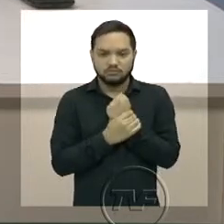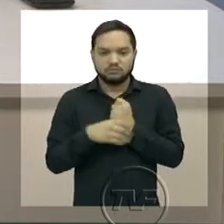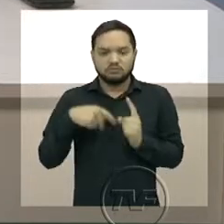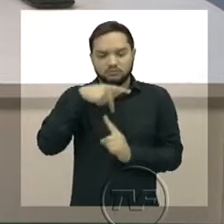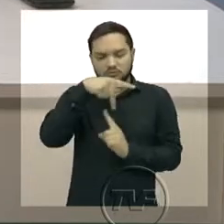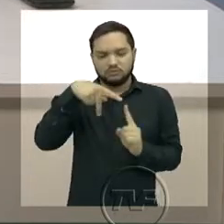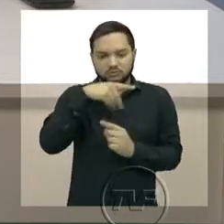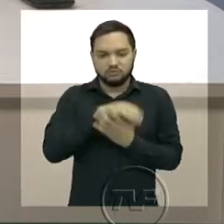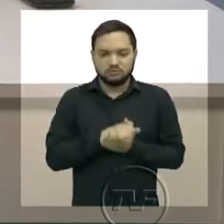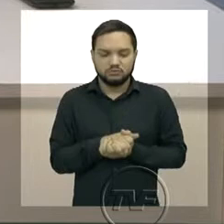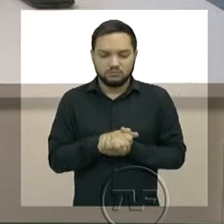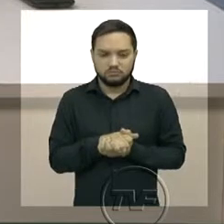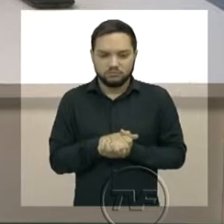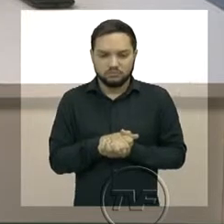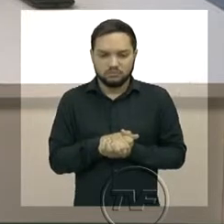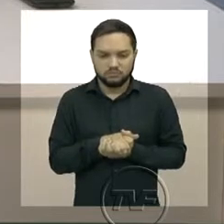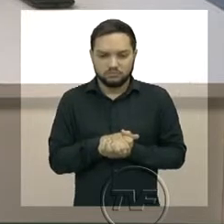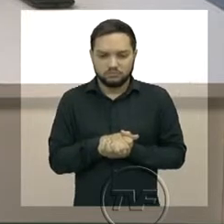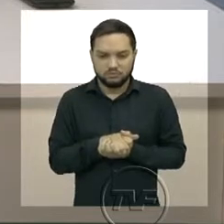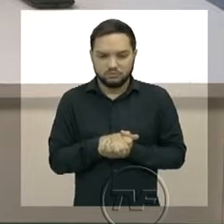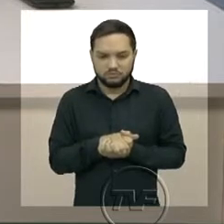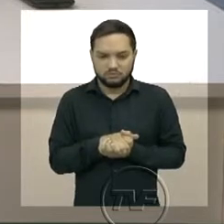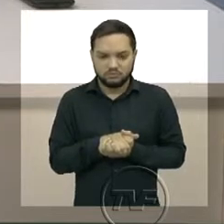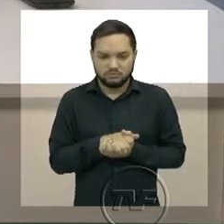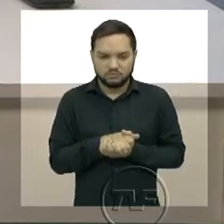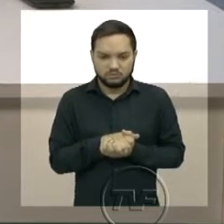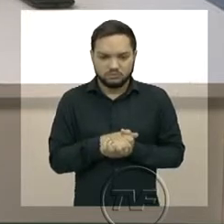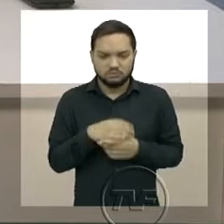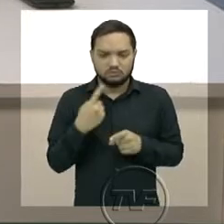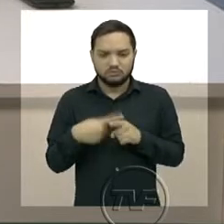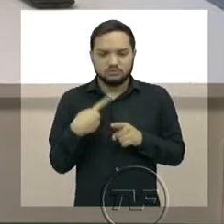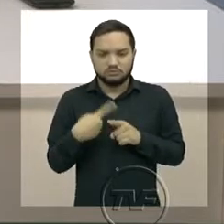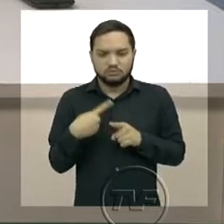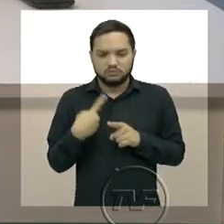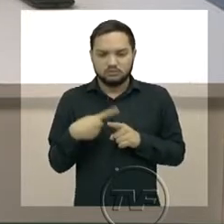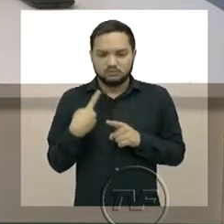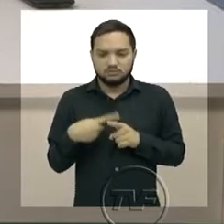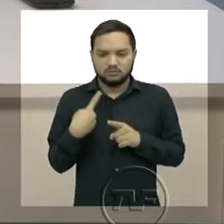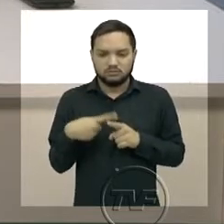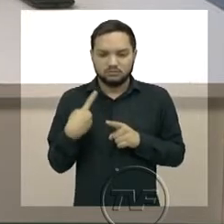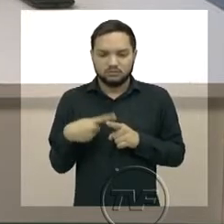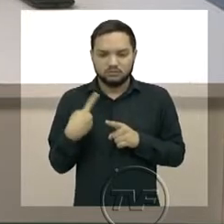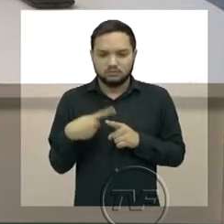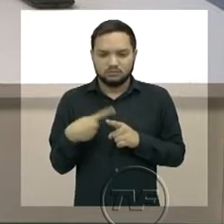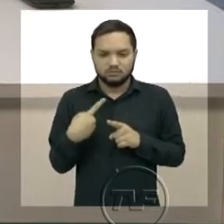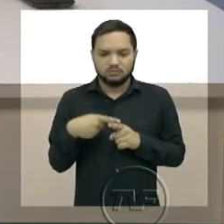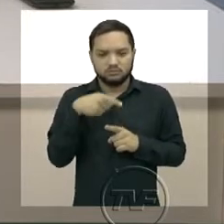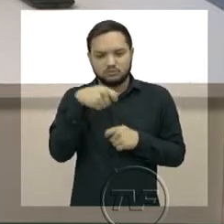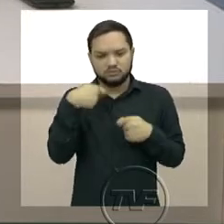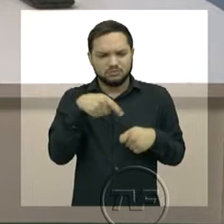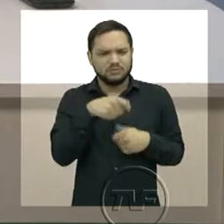para que as pessoas não cheguem a serem indigentes numa idade em que precisa